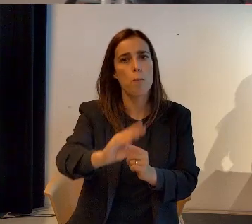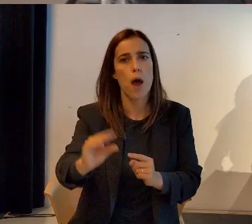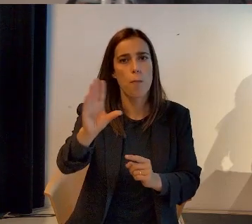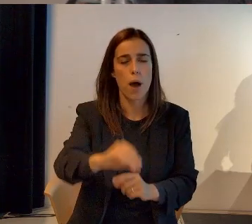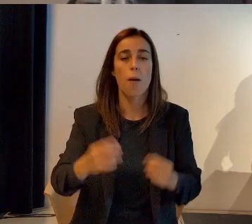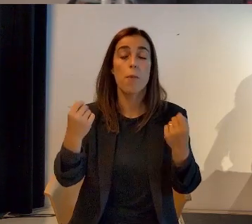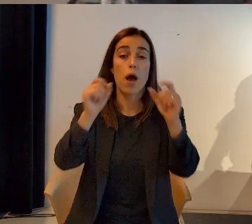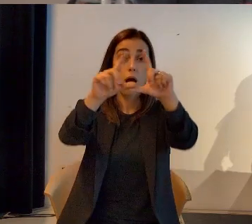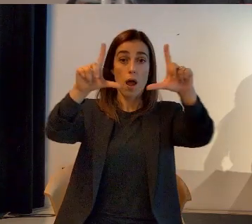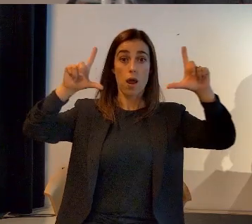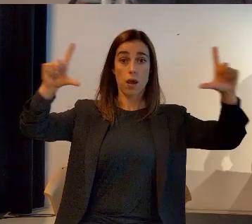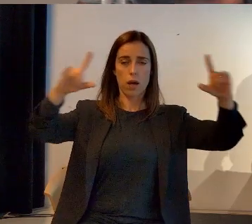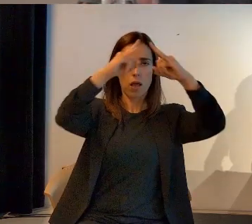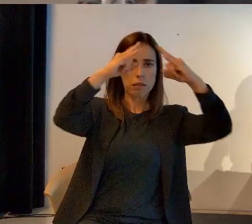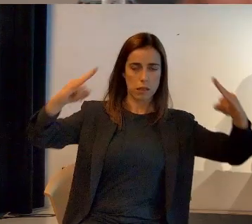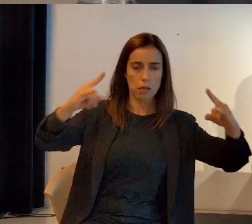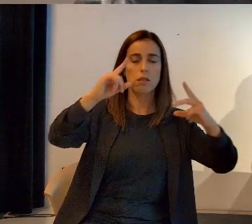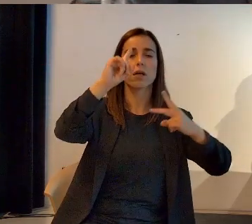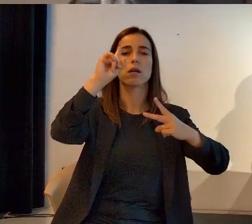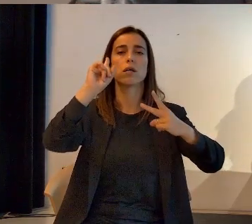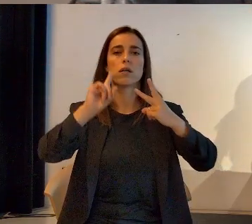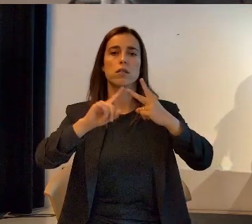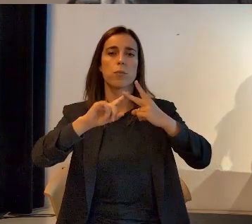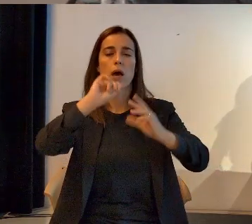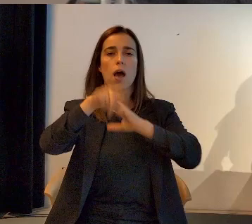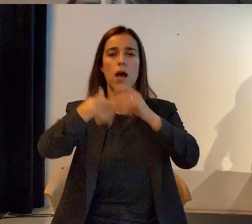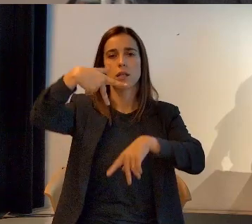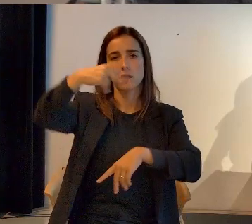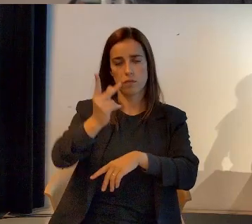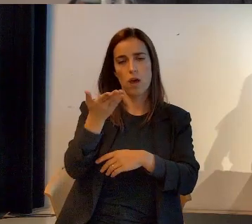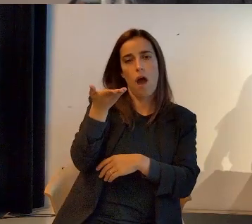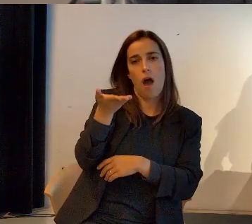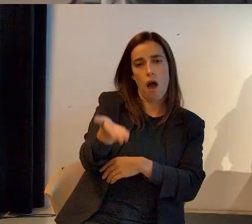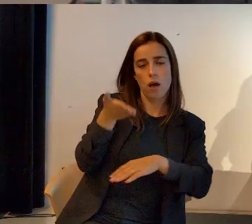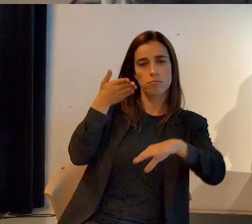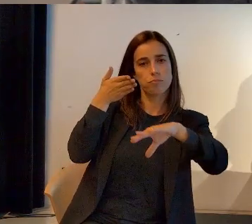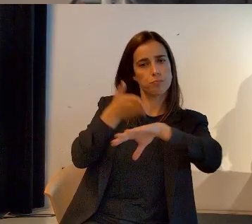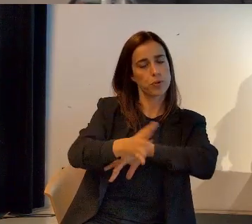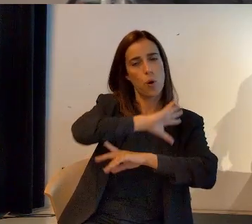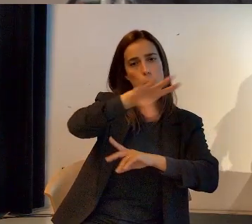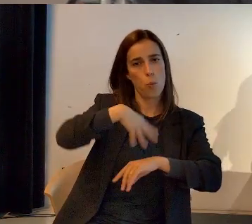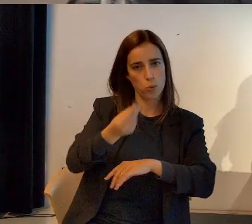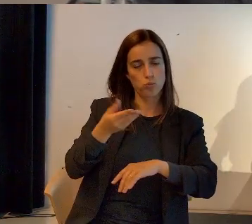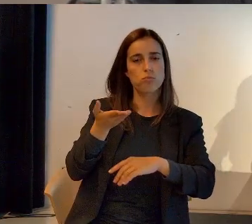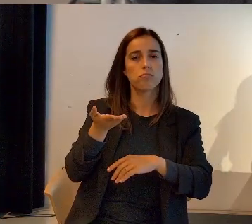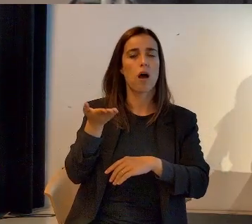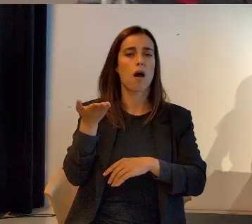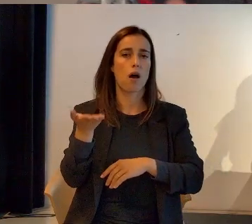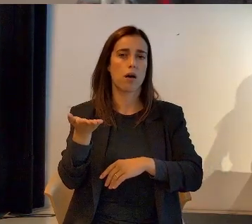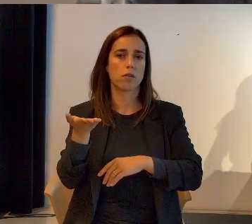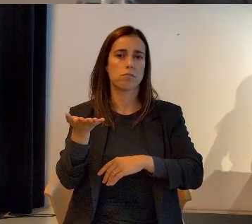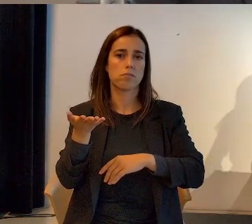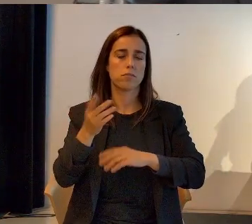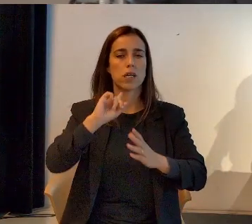ecrãs da tenda, quer através mesmo do AIDA TV, teremos aqui a possibilidade de transmitir para todo o mundo aquilo que vai ser